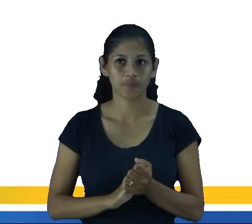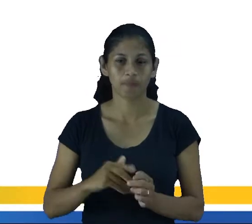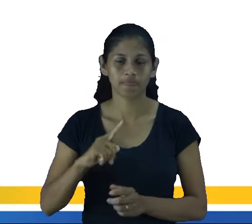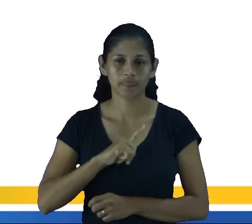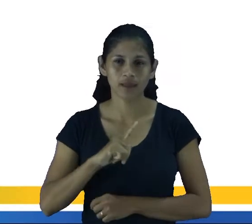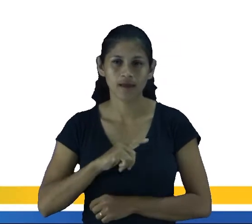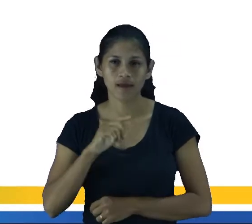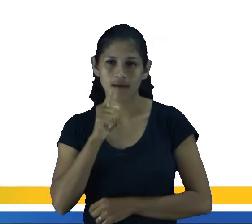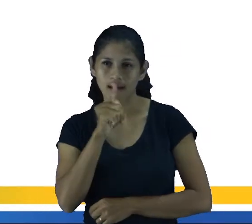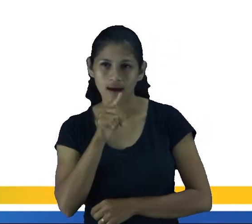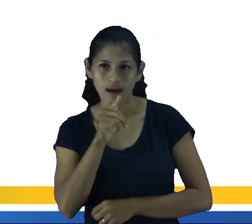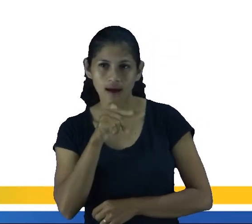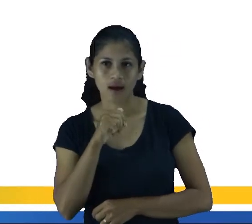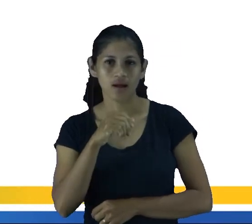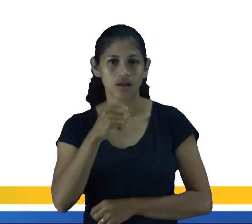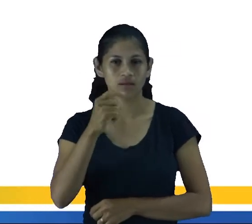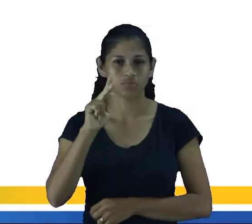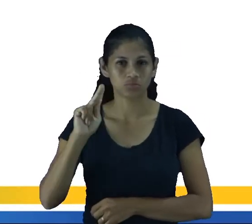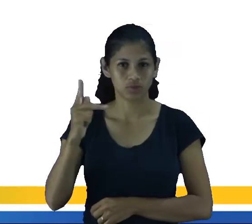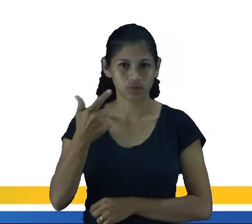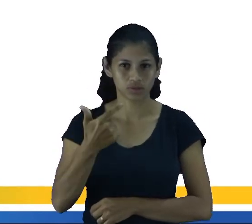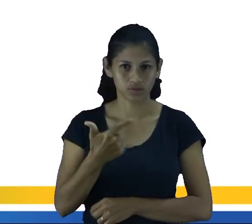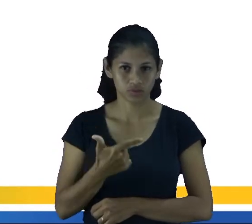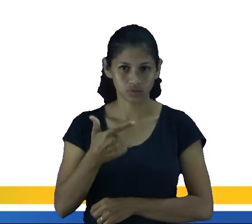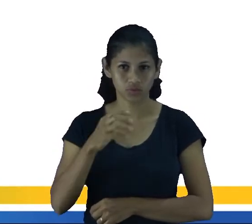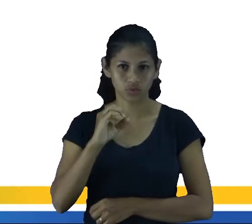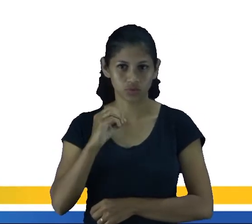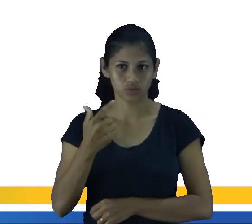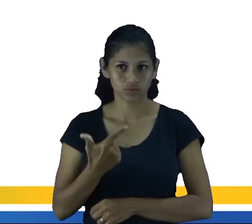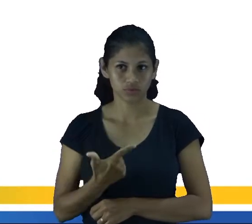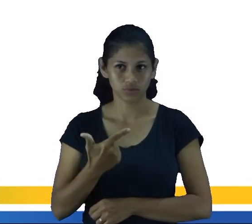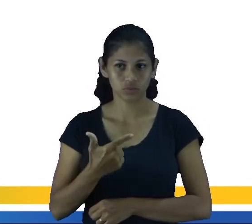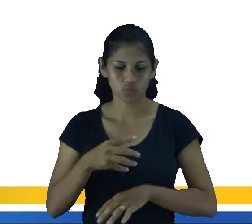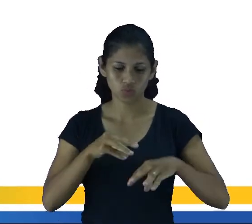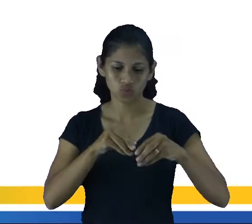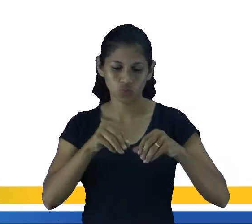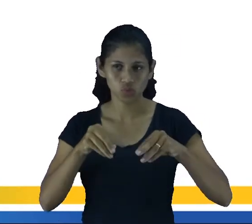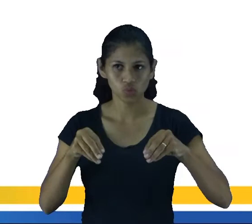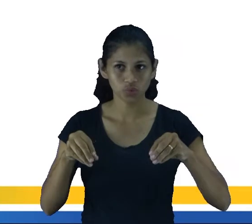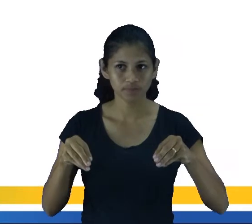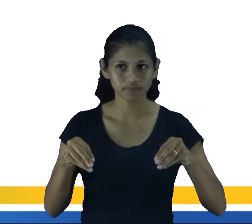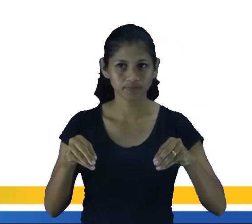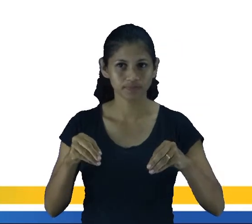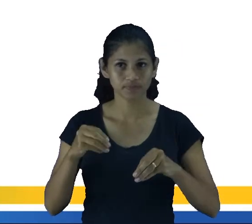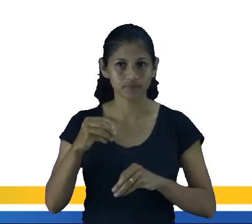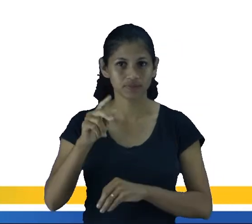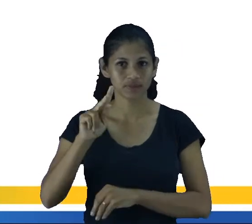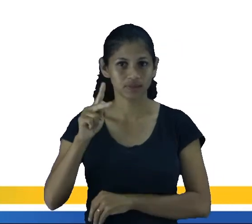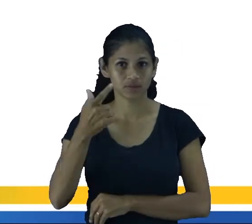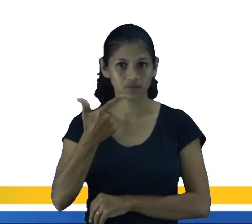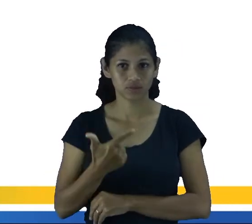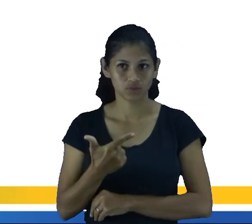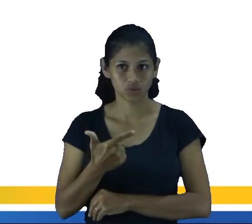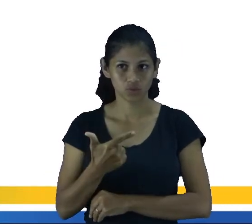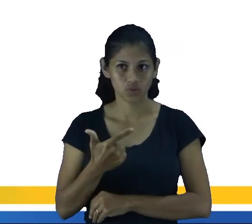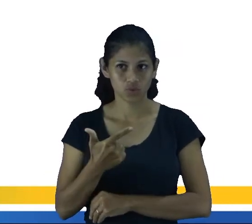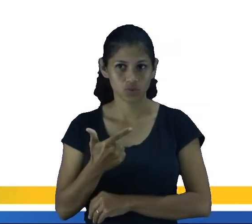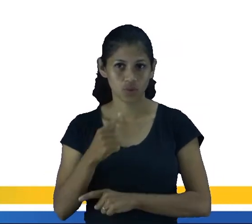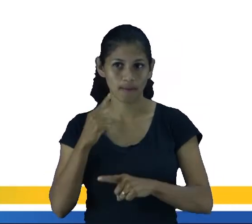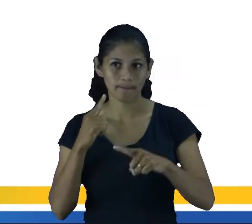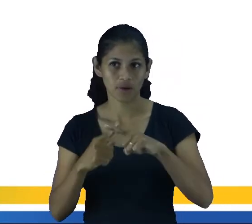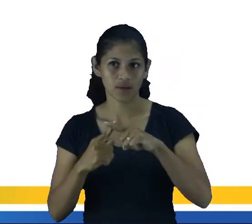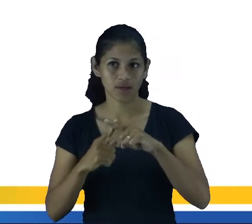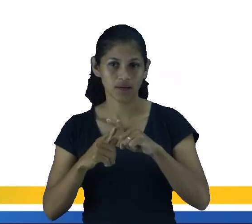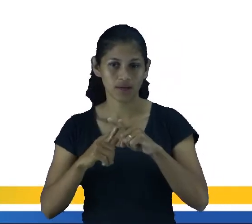o H2O2, e ele vai fazer o quê? Esse processo de decomposição de H2, formando ali também mais